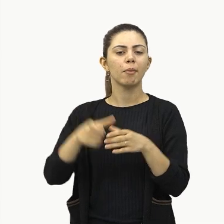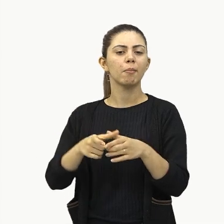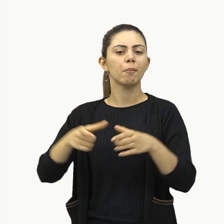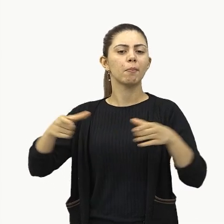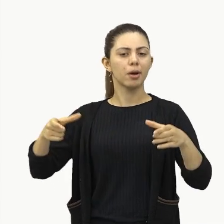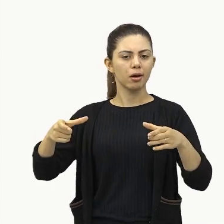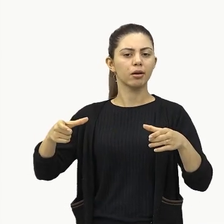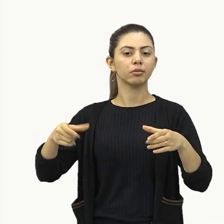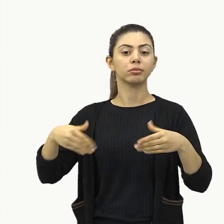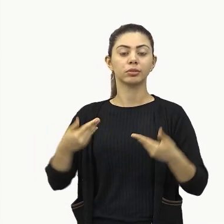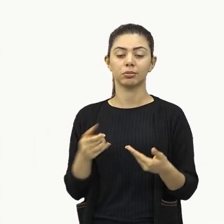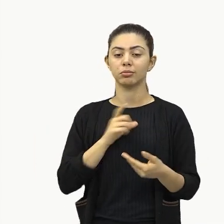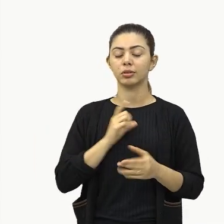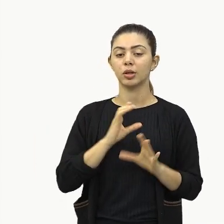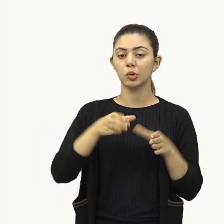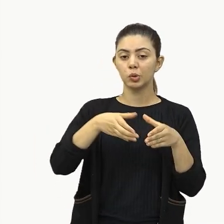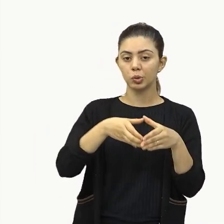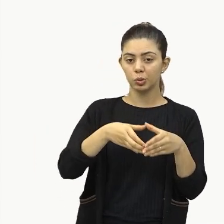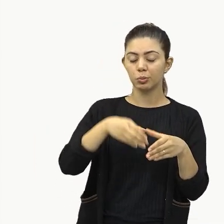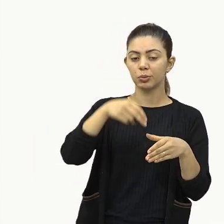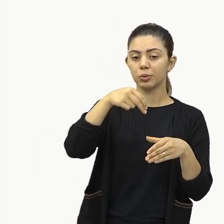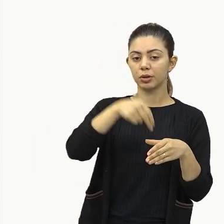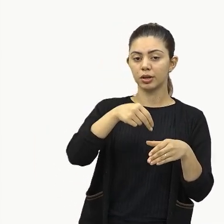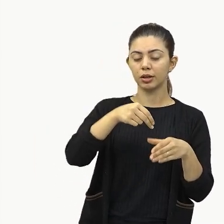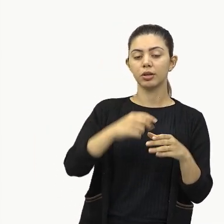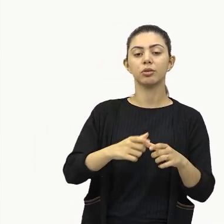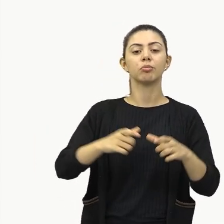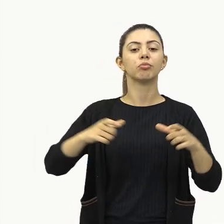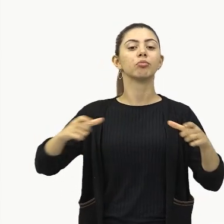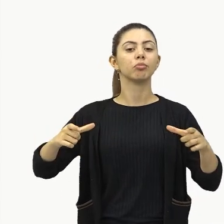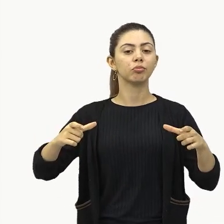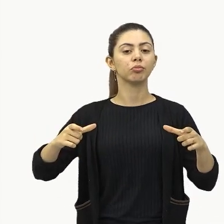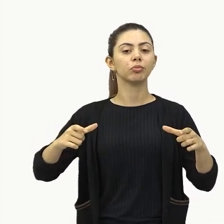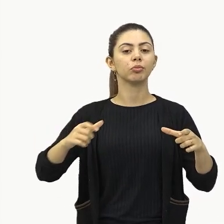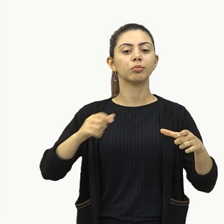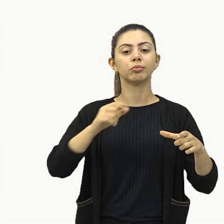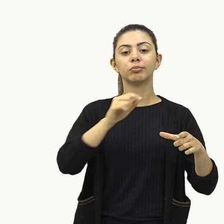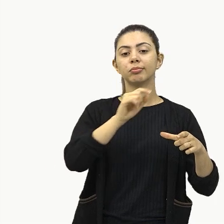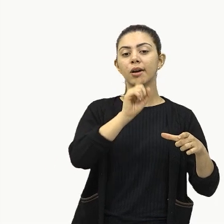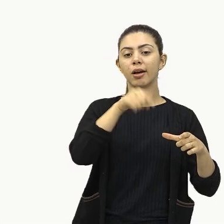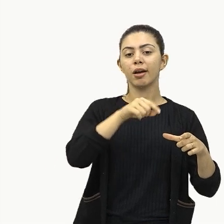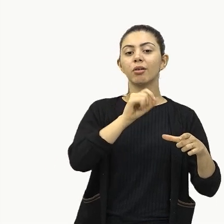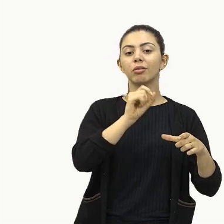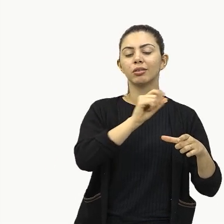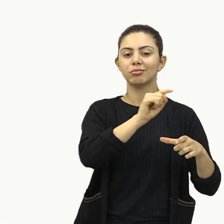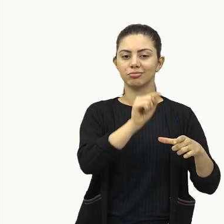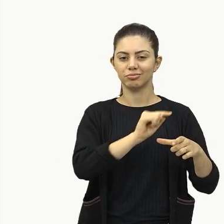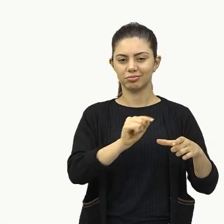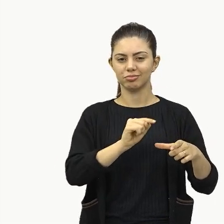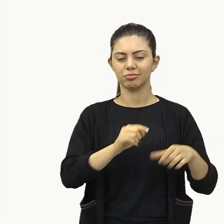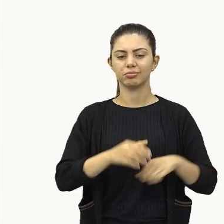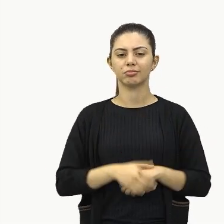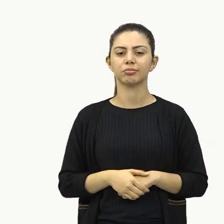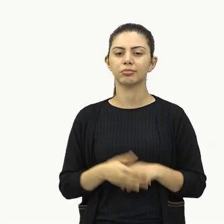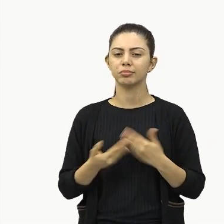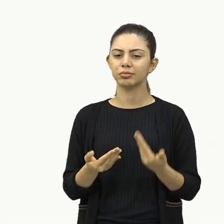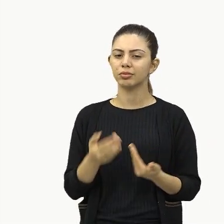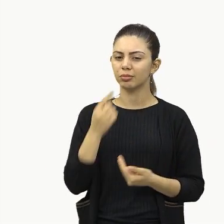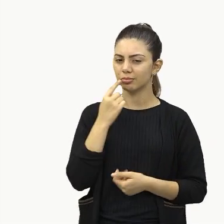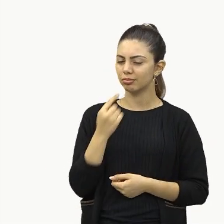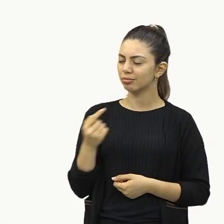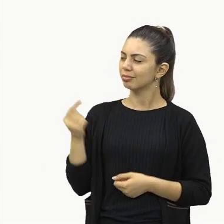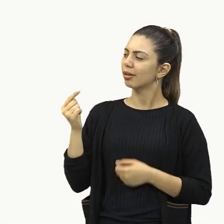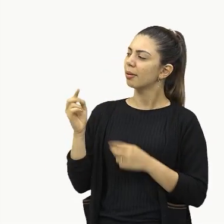dos naturais e logo depois eu tenho o conjunto dos inteiros. Perceba que há uma parte aqui, ó,